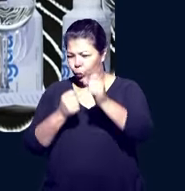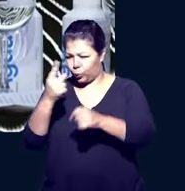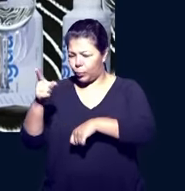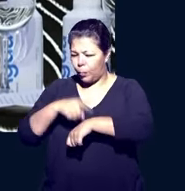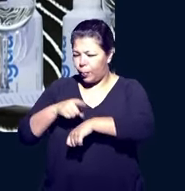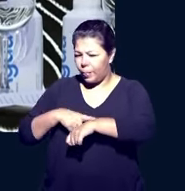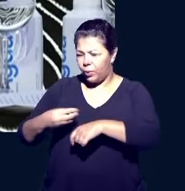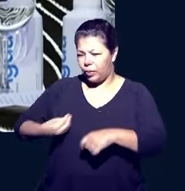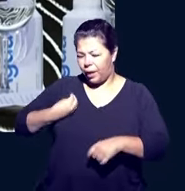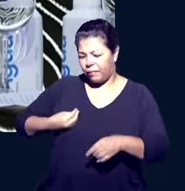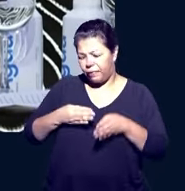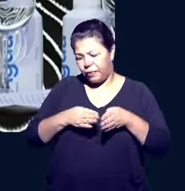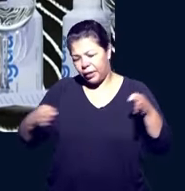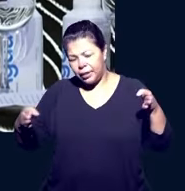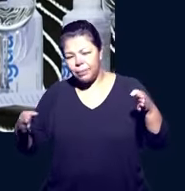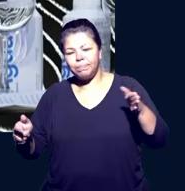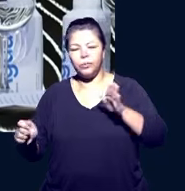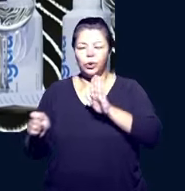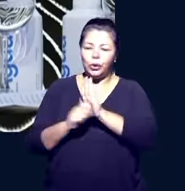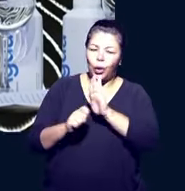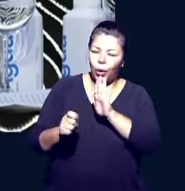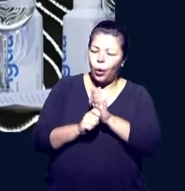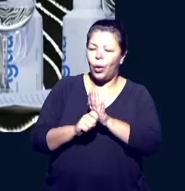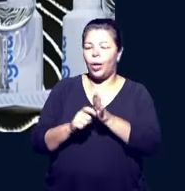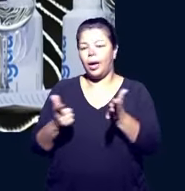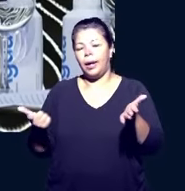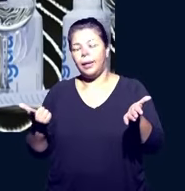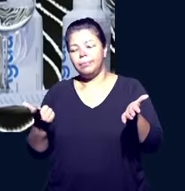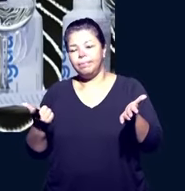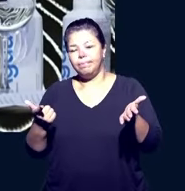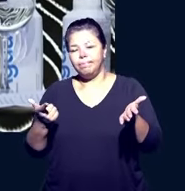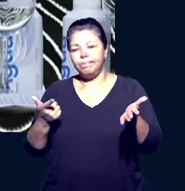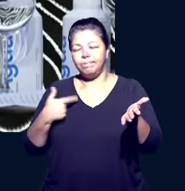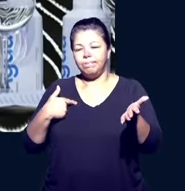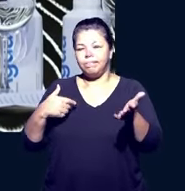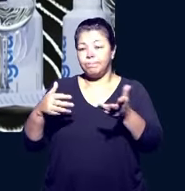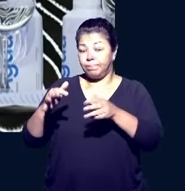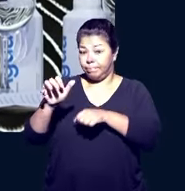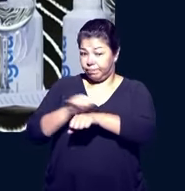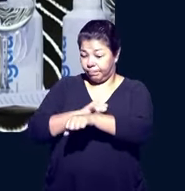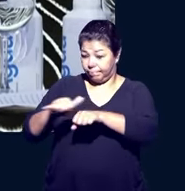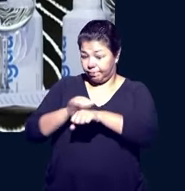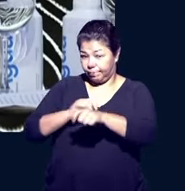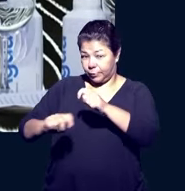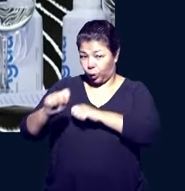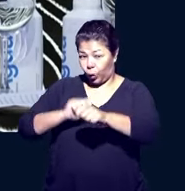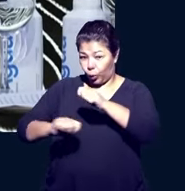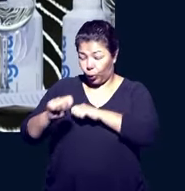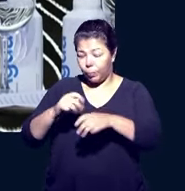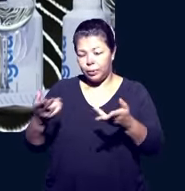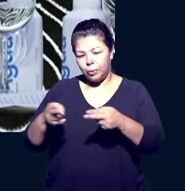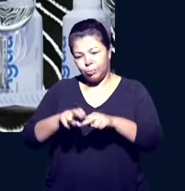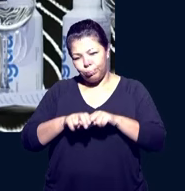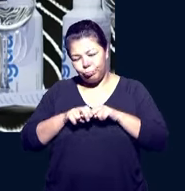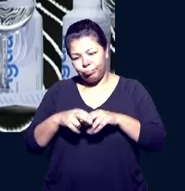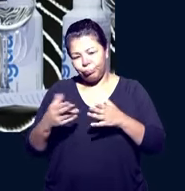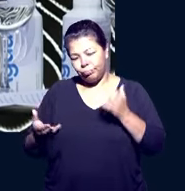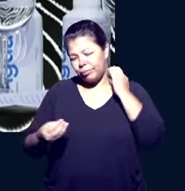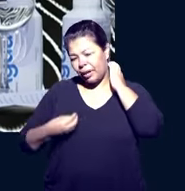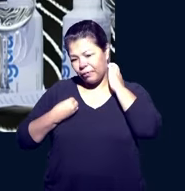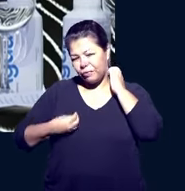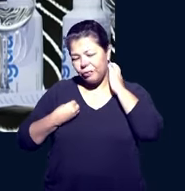gestação eh drogas planos econômicos portanto a a vida brasileira se judicializa